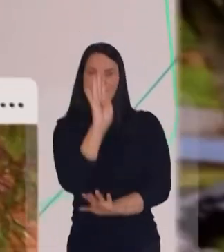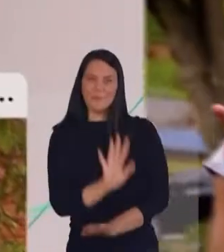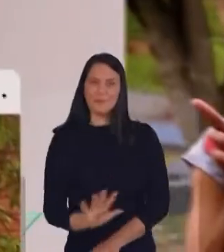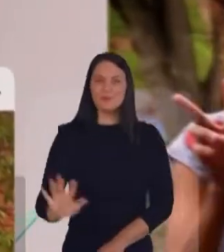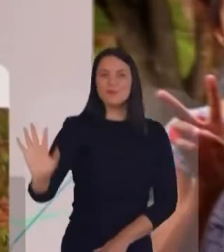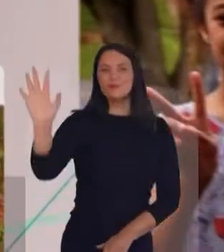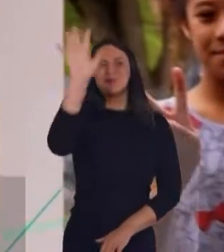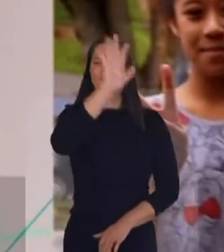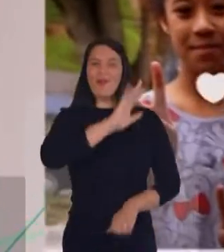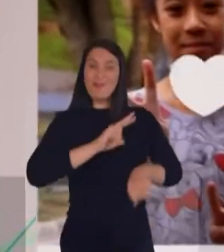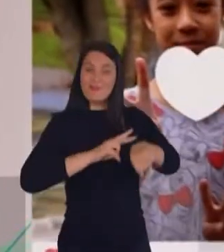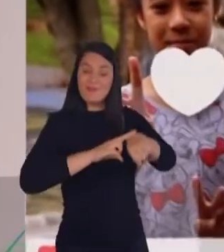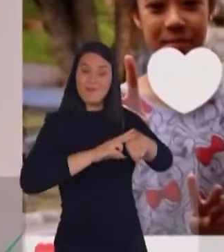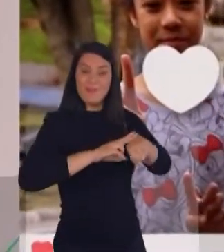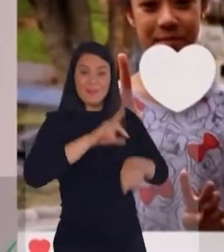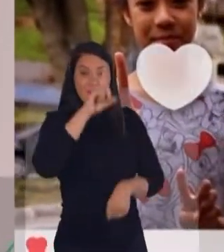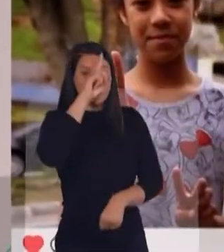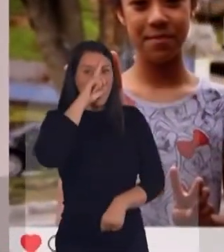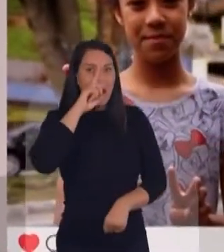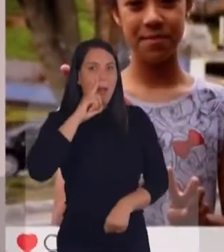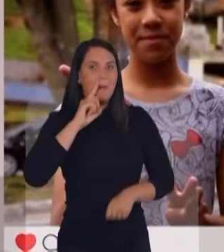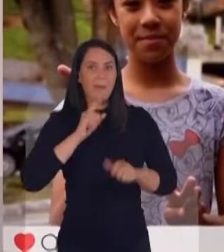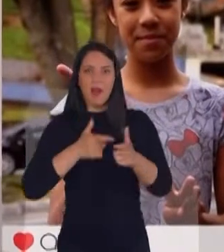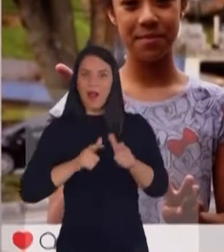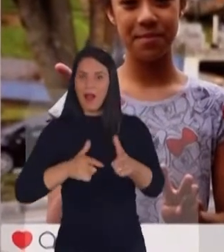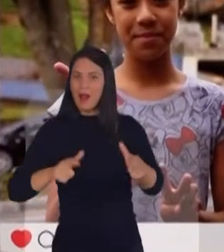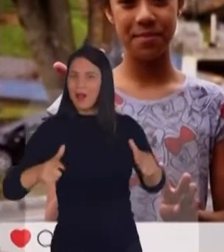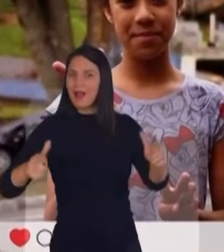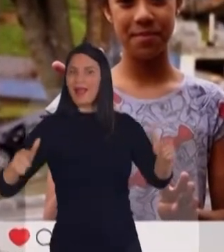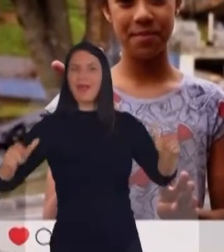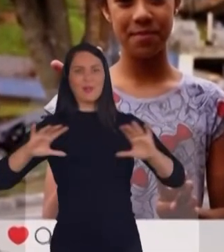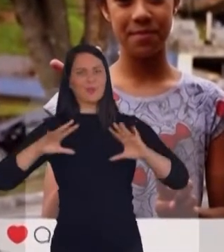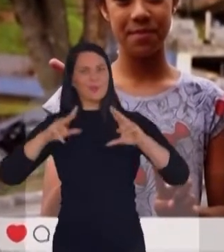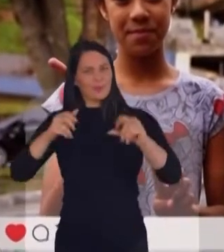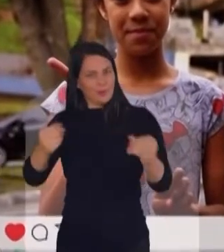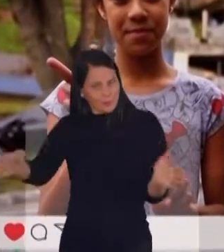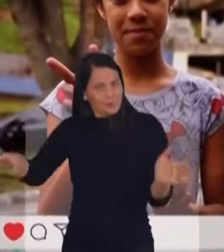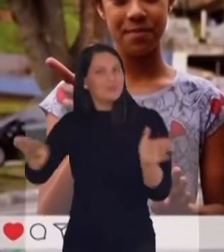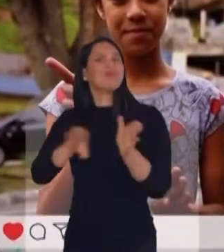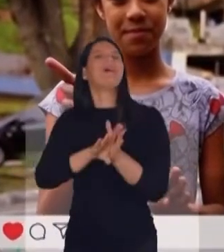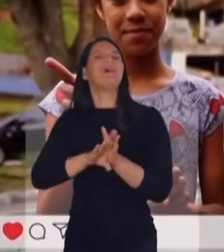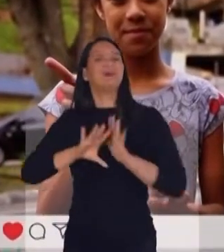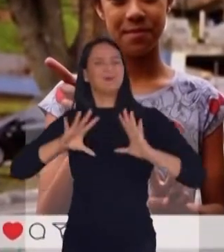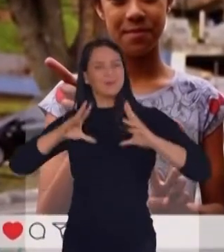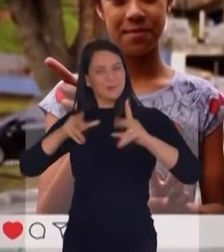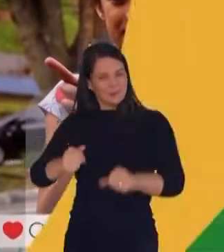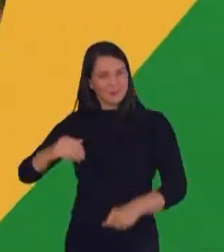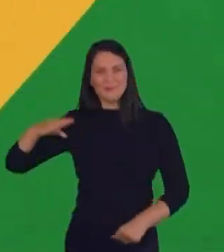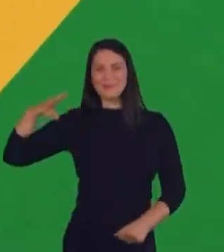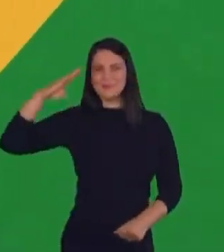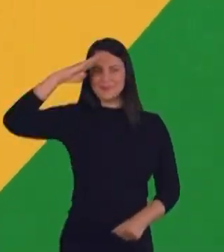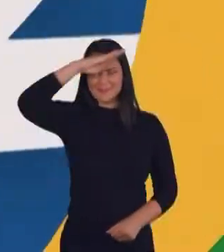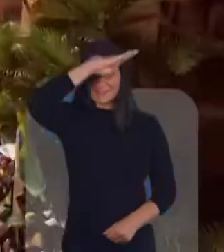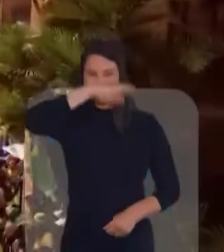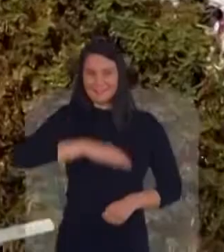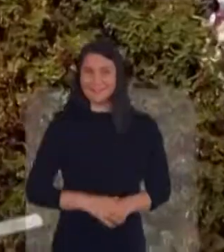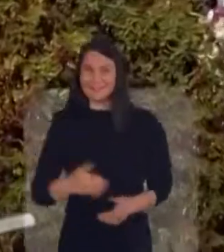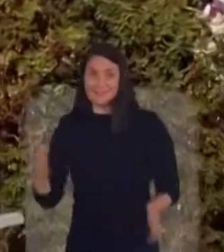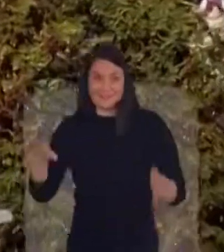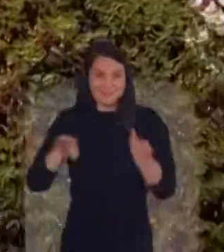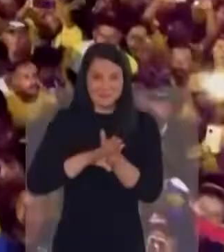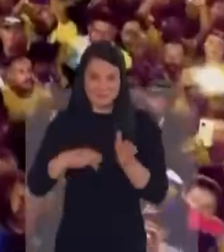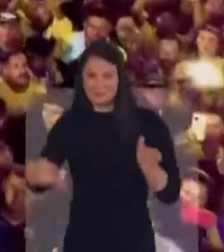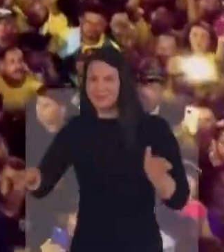inteiro. Uma onda verde-amarela que não para de crescer. Tá todo mundo chegando e todo mundo é Bolsonaro.